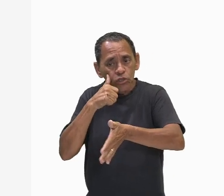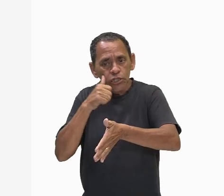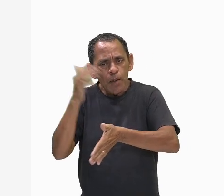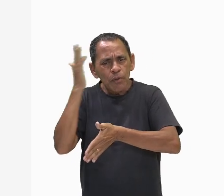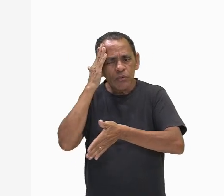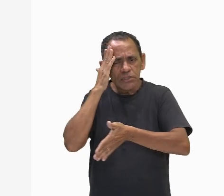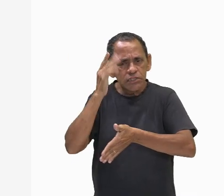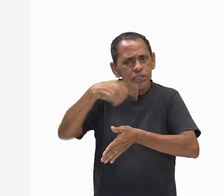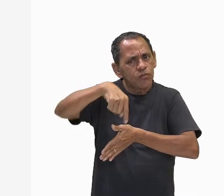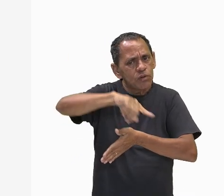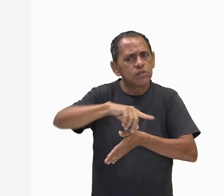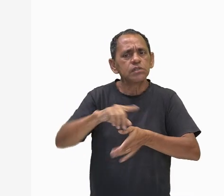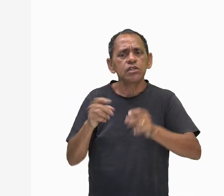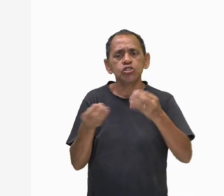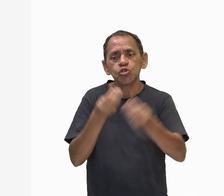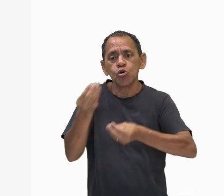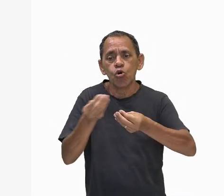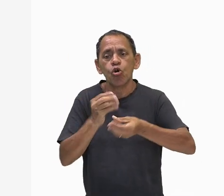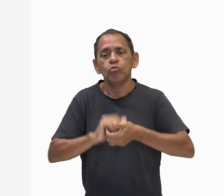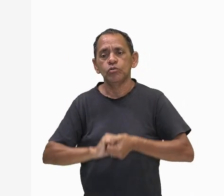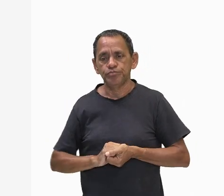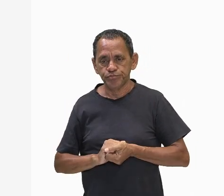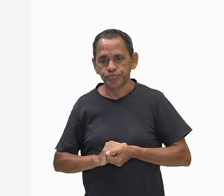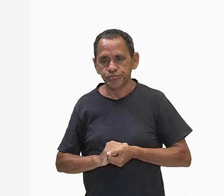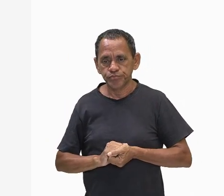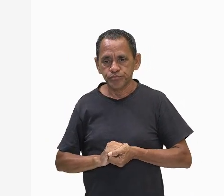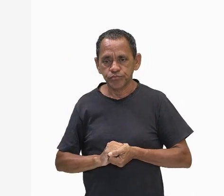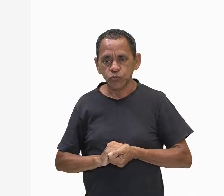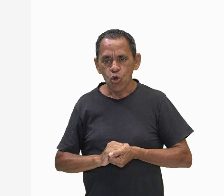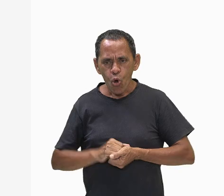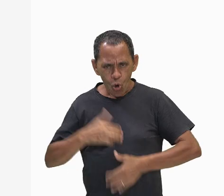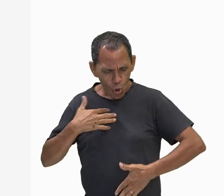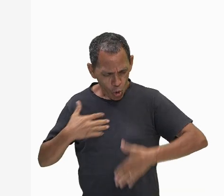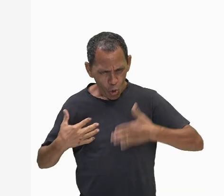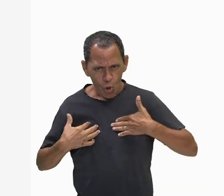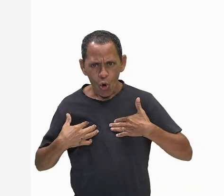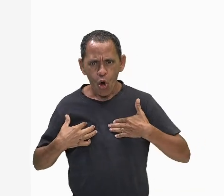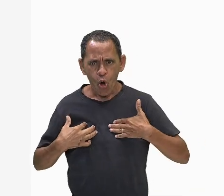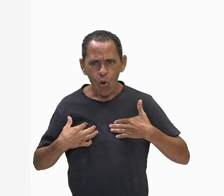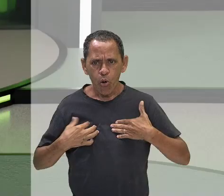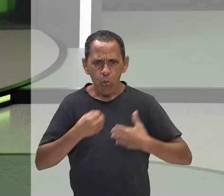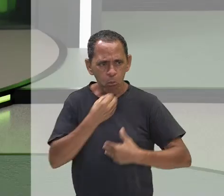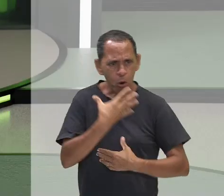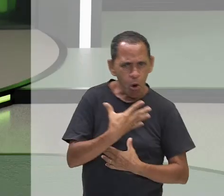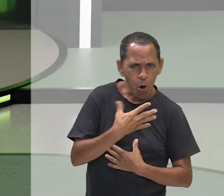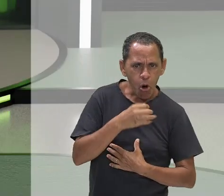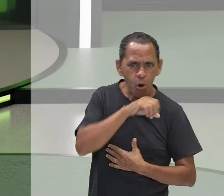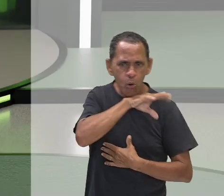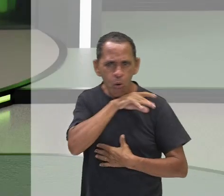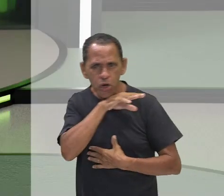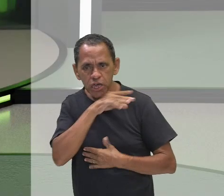daquilo que o teu corpo vai processar, né, em determinado momento. Mas, professora,